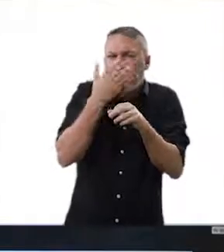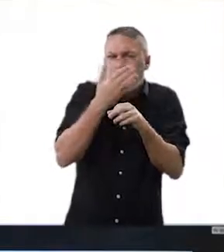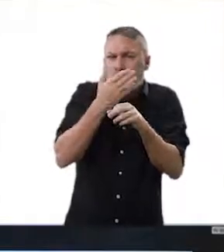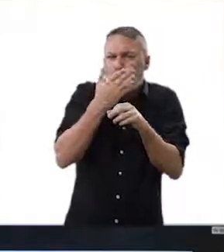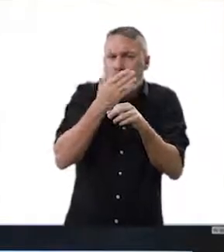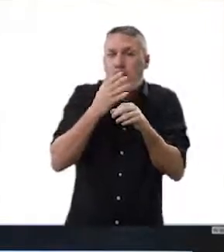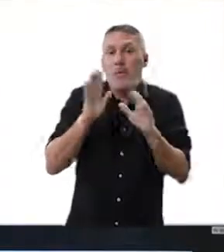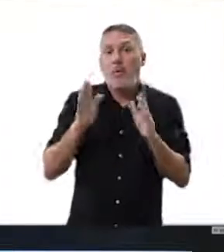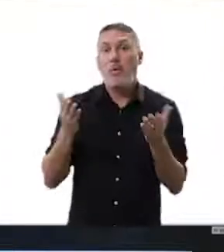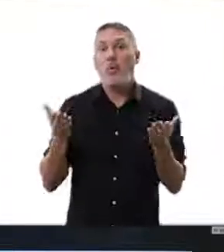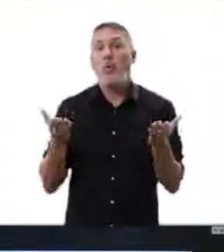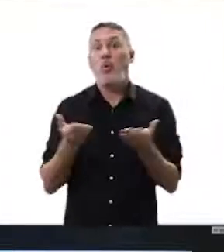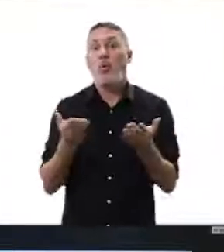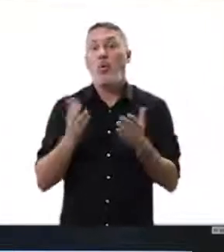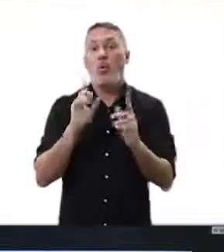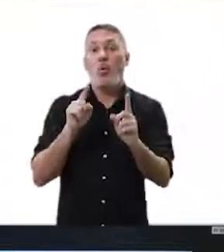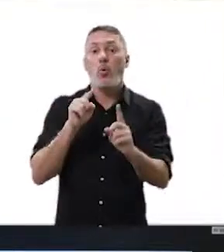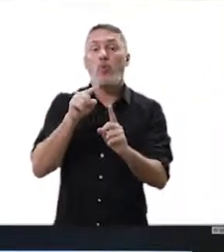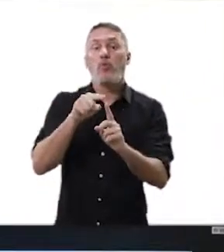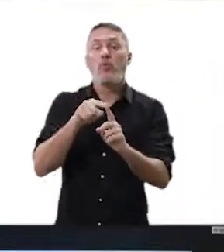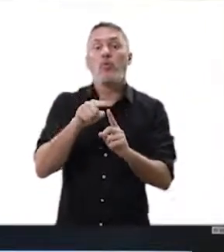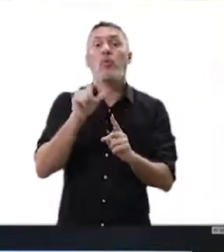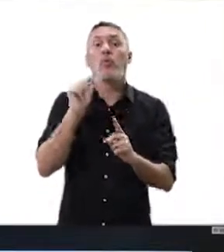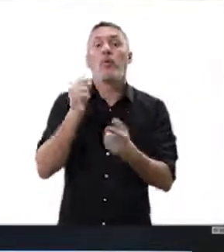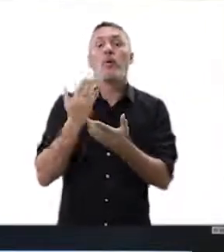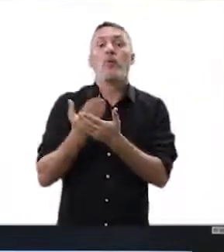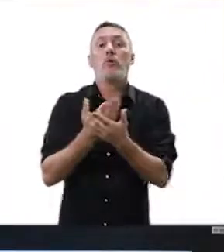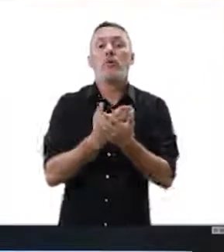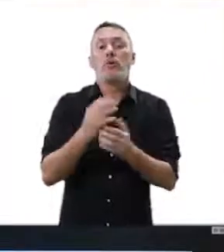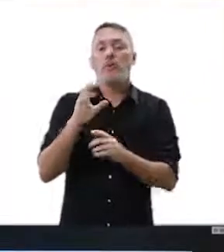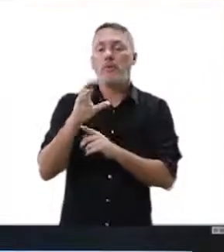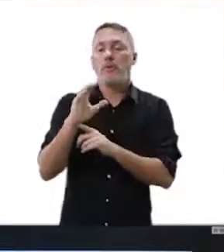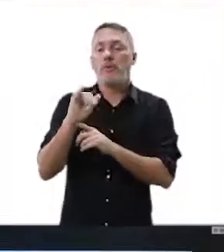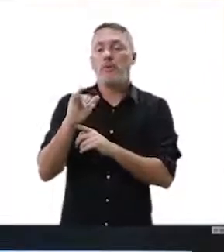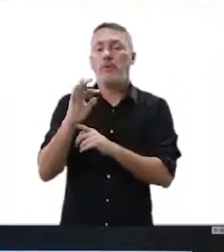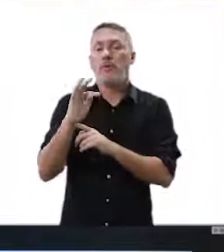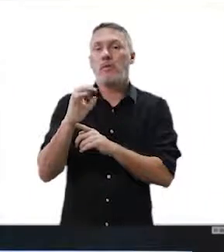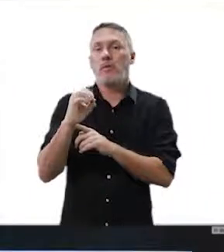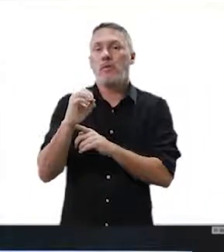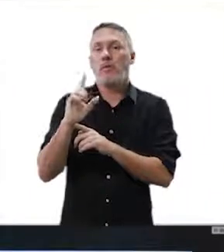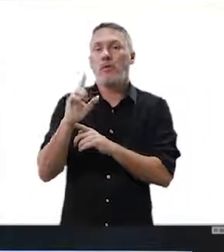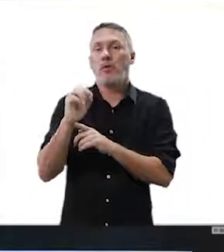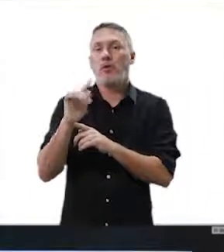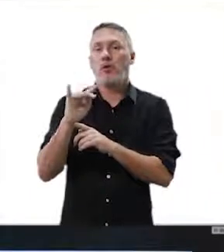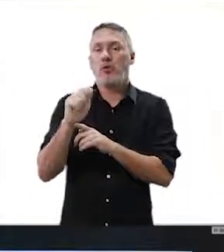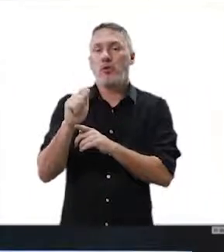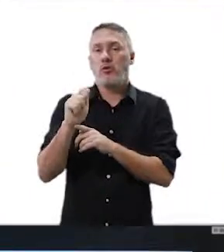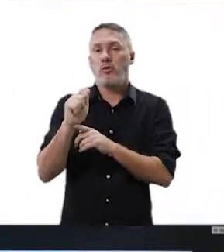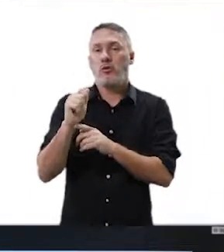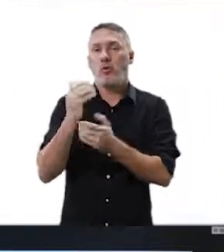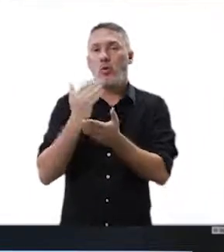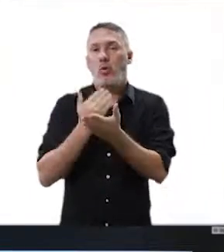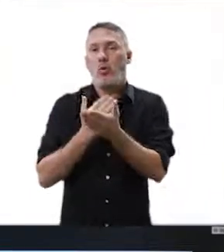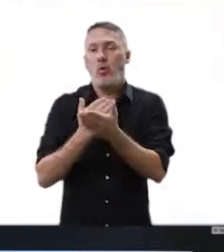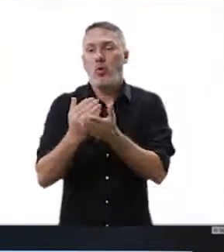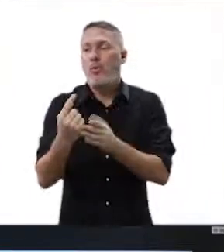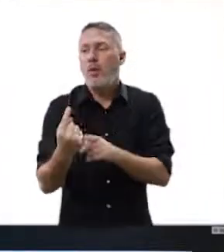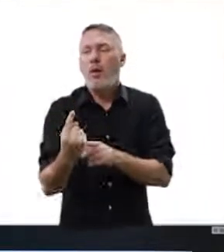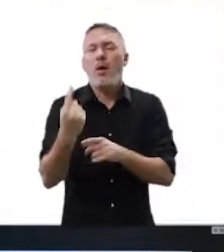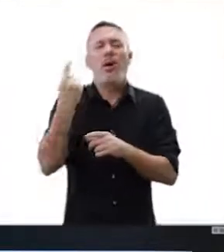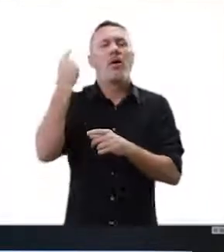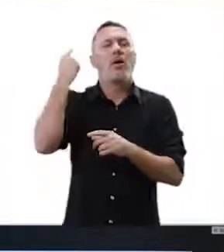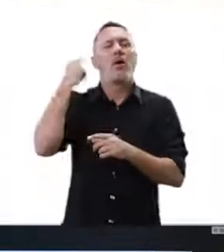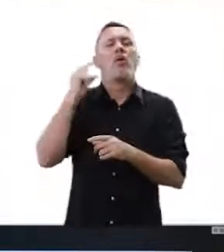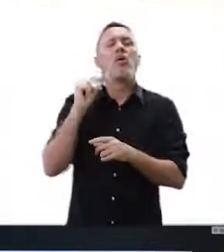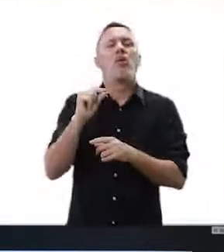é o nosso intuito ao estudar a citologia? A gente vai começar lá em orgânulos, que é a